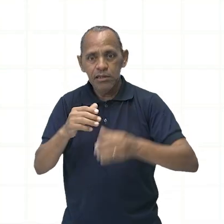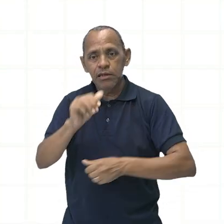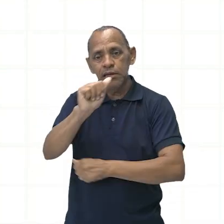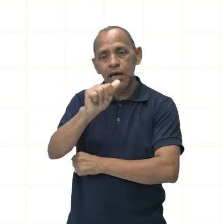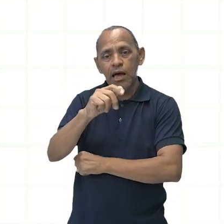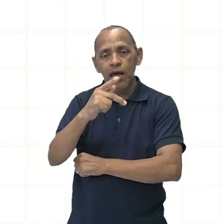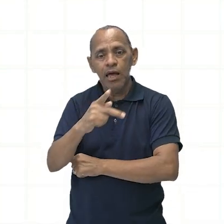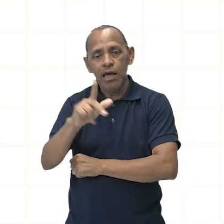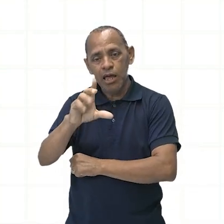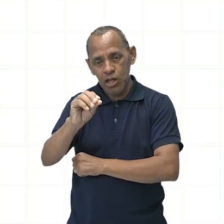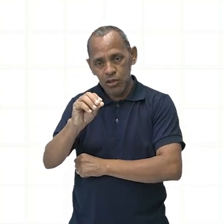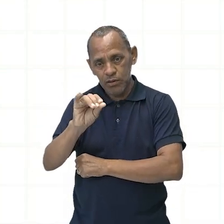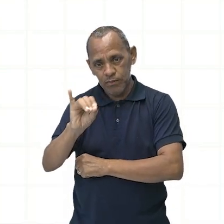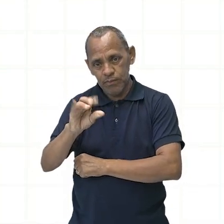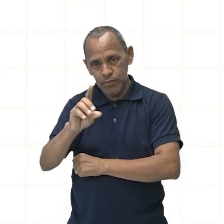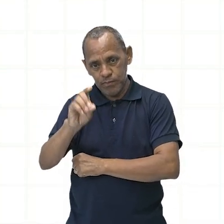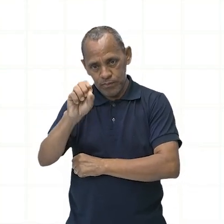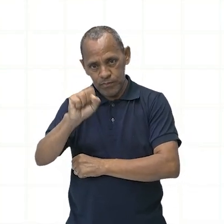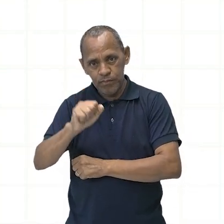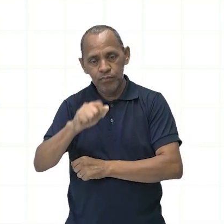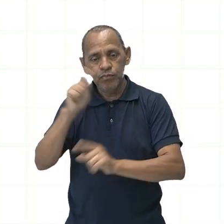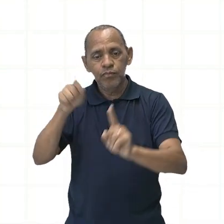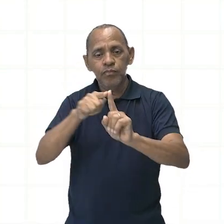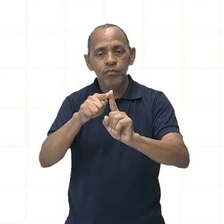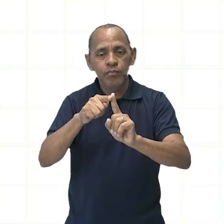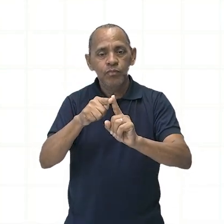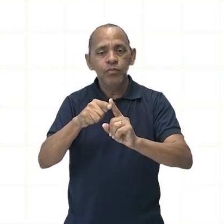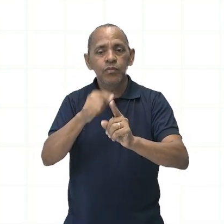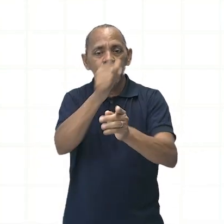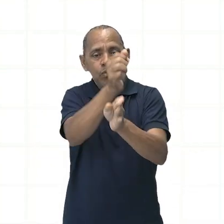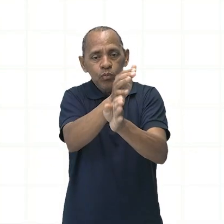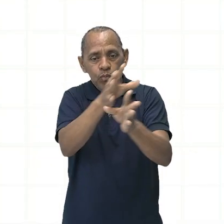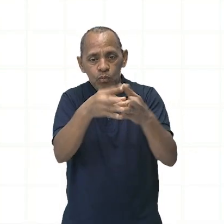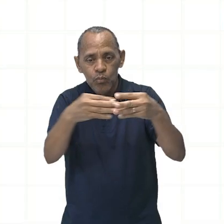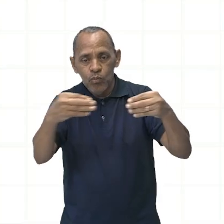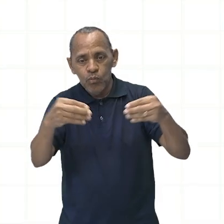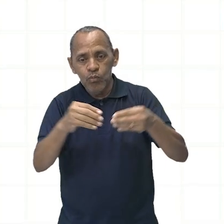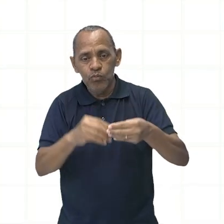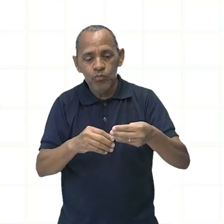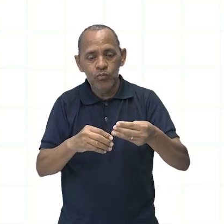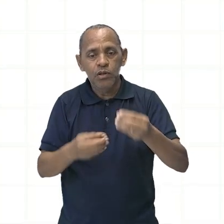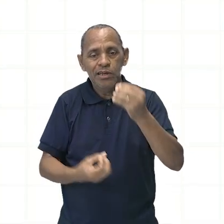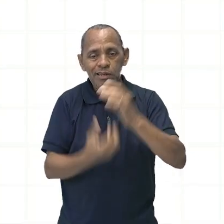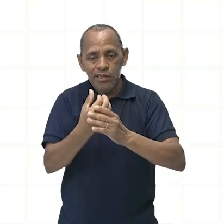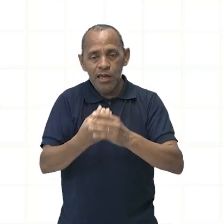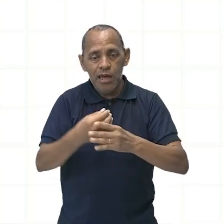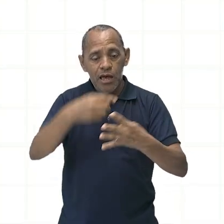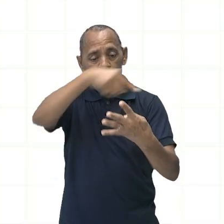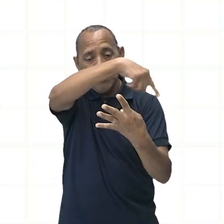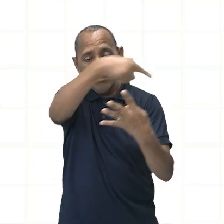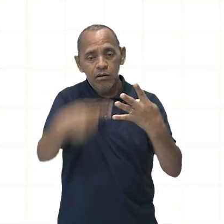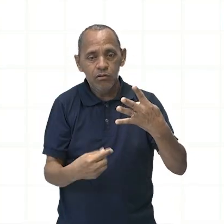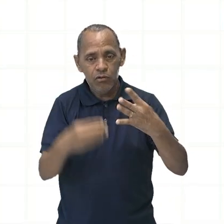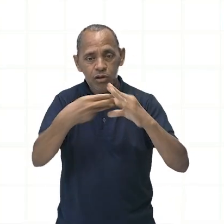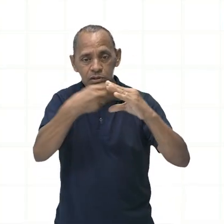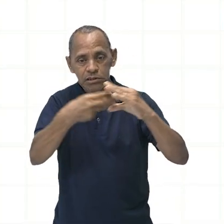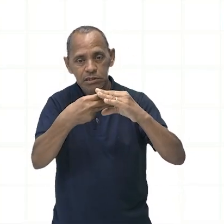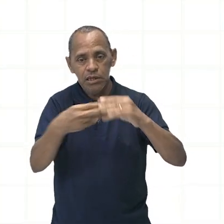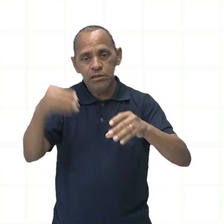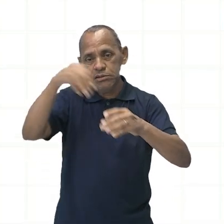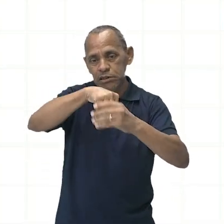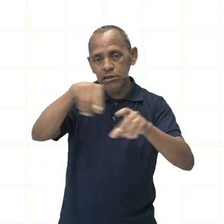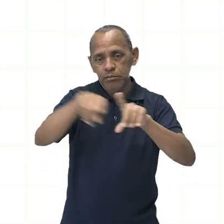da aula nós falamos que o objetivo da meiose é gerar 4 células filhas haploides. Então, isso vai acontecer dentro da